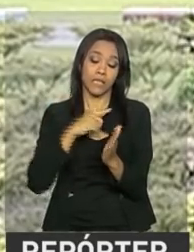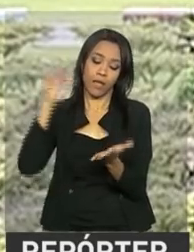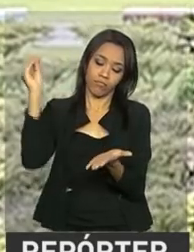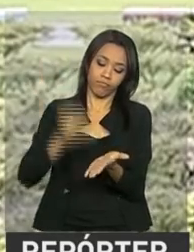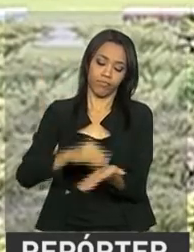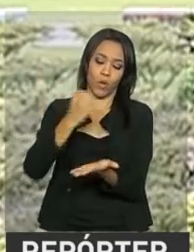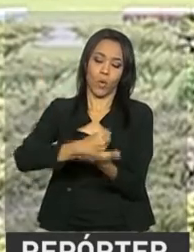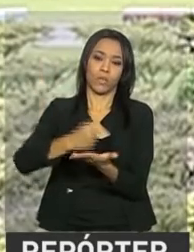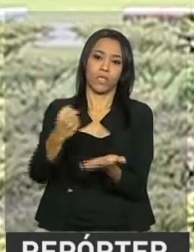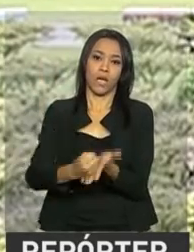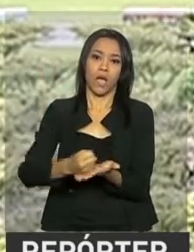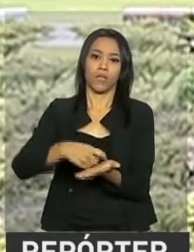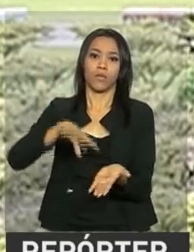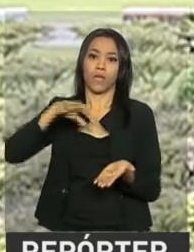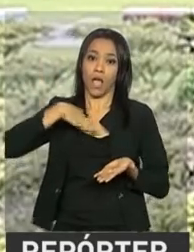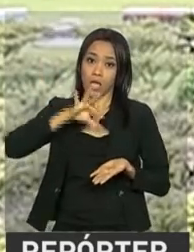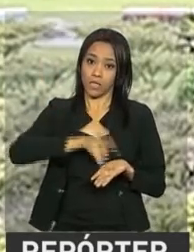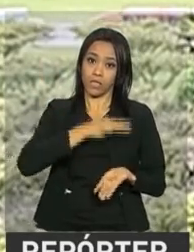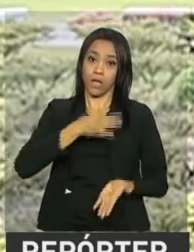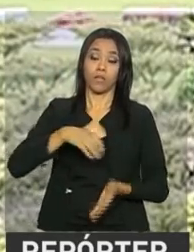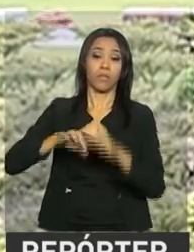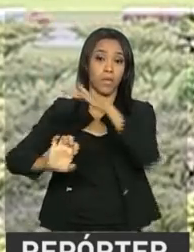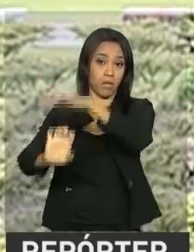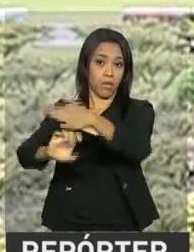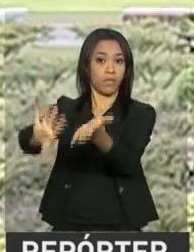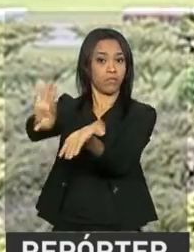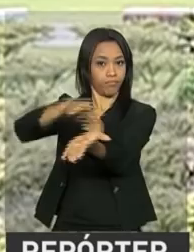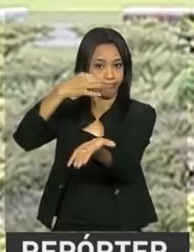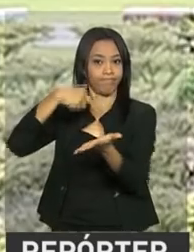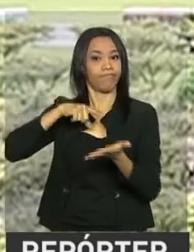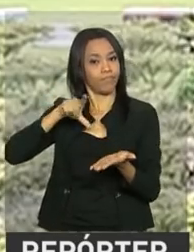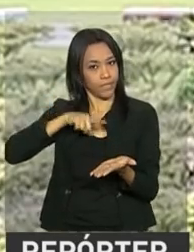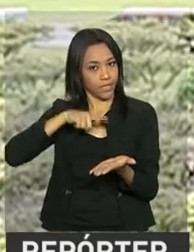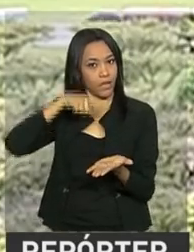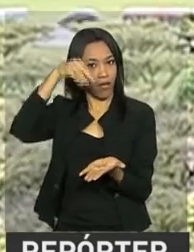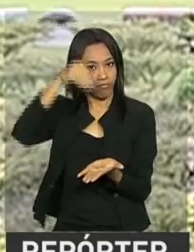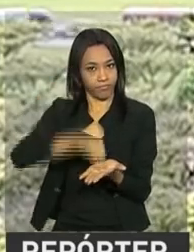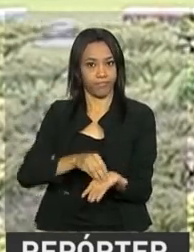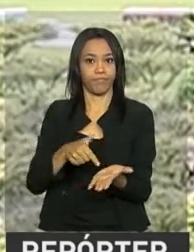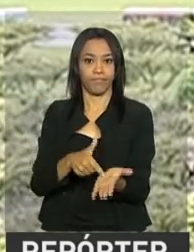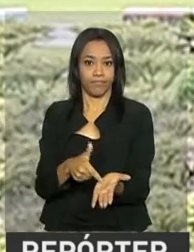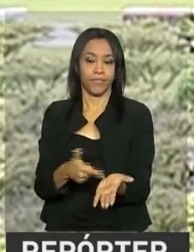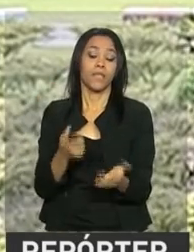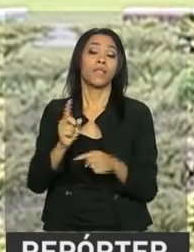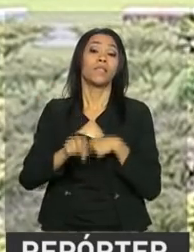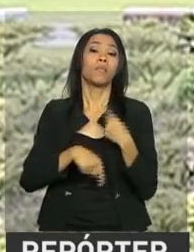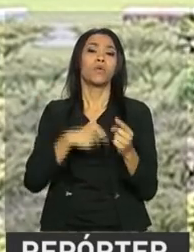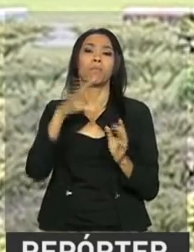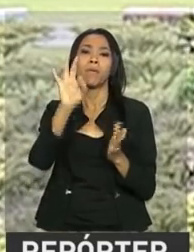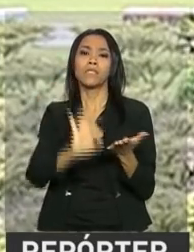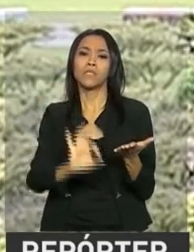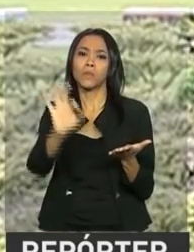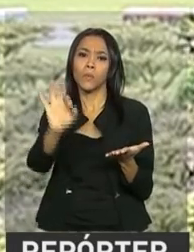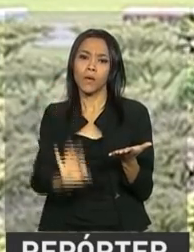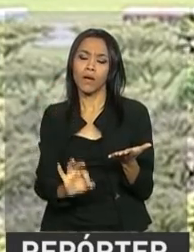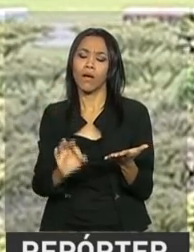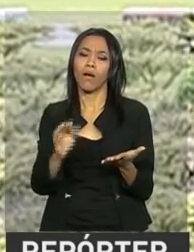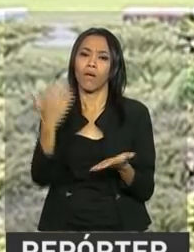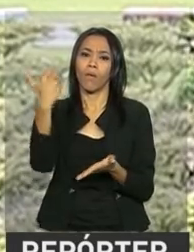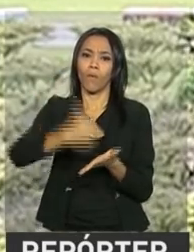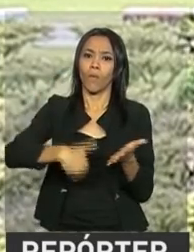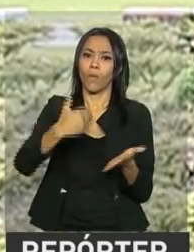contrato assinado pelo consumidor e pela empresa contratante. E o percentual aplicado nos contratos individuais